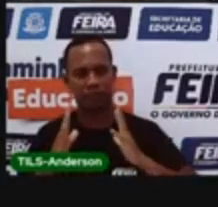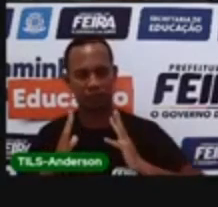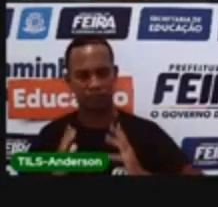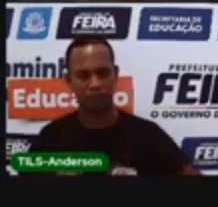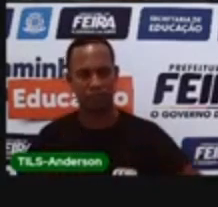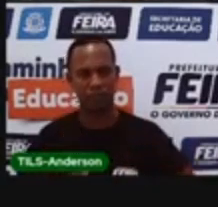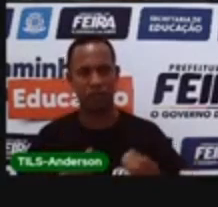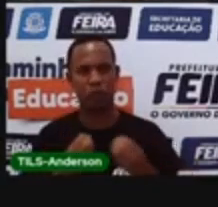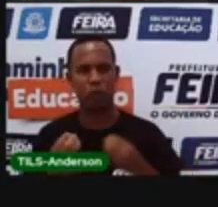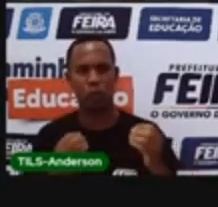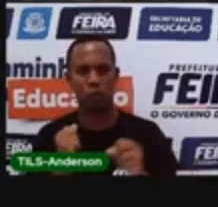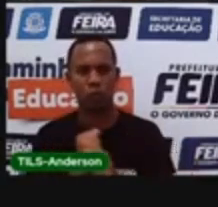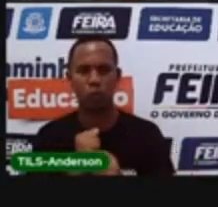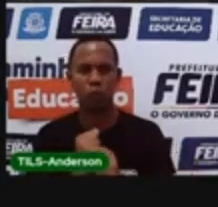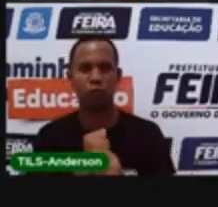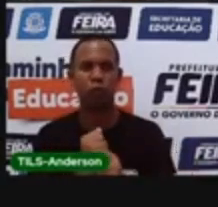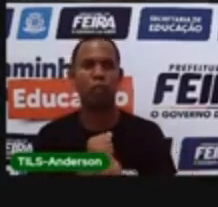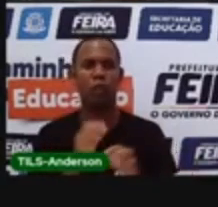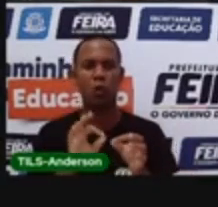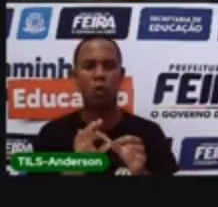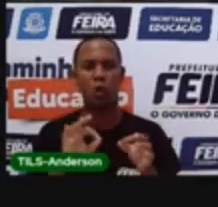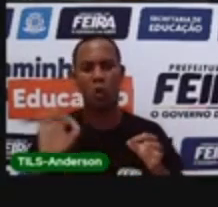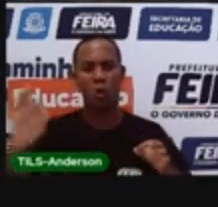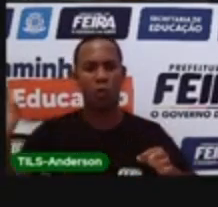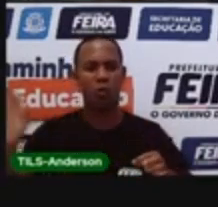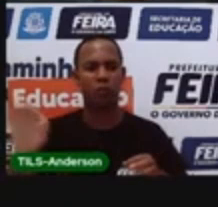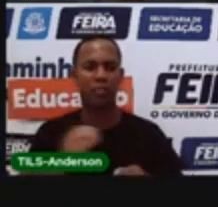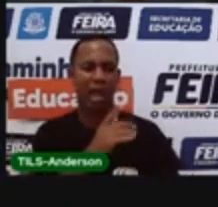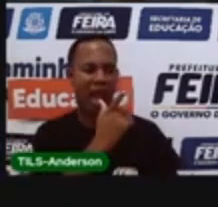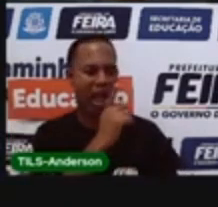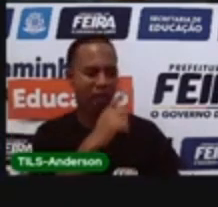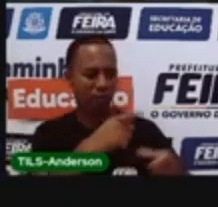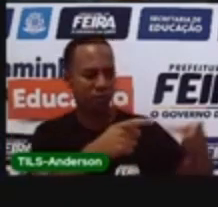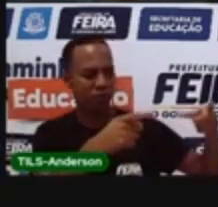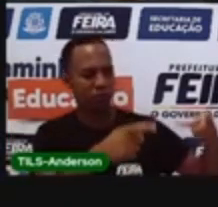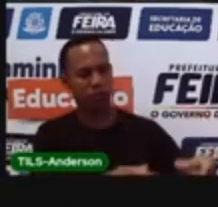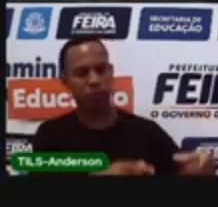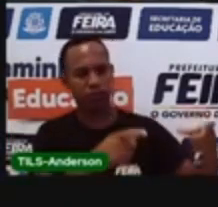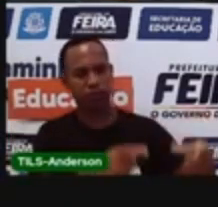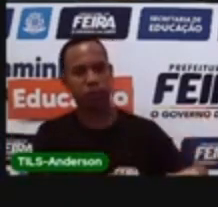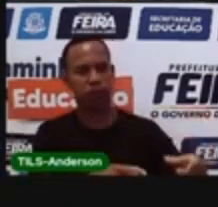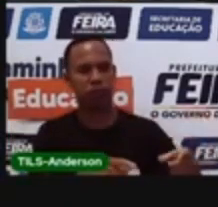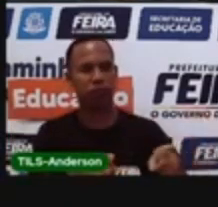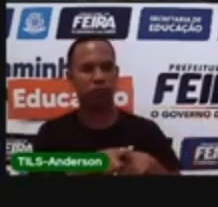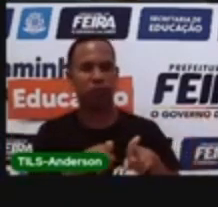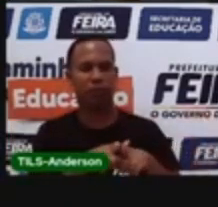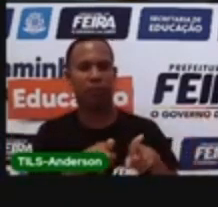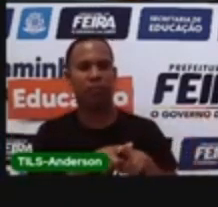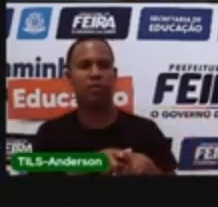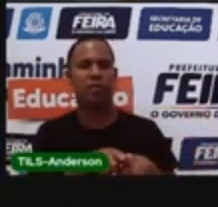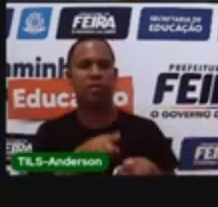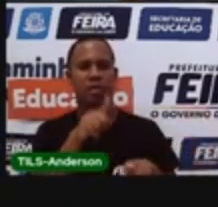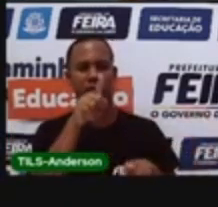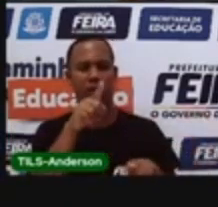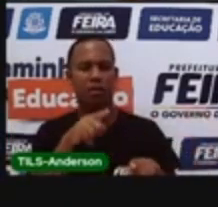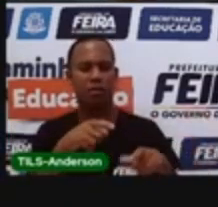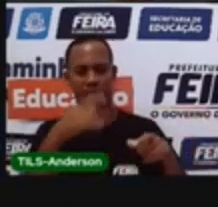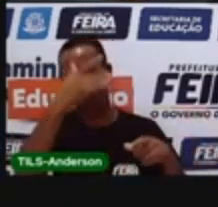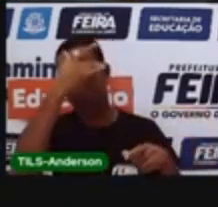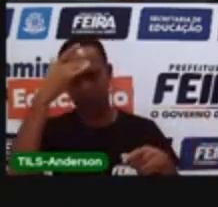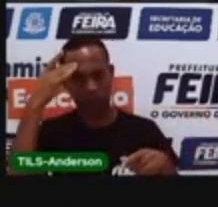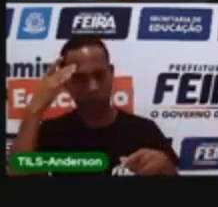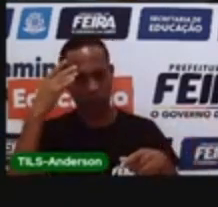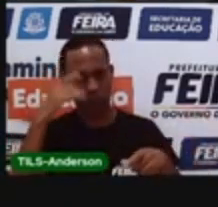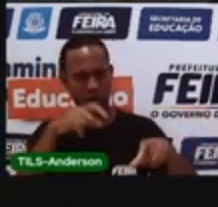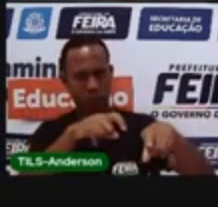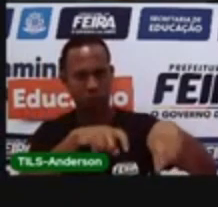devem ser construídas longe de poços artesianos e cisterna, que é o caso, na maioria das vezes, das pessoas que moram na